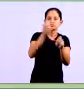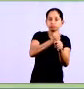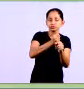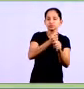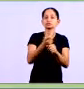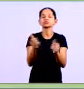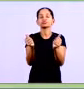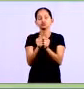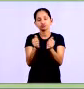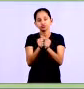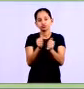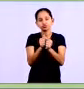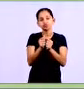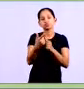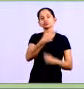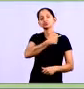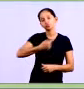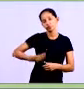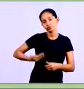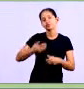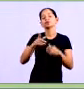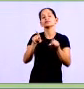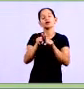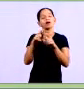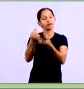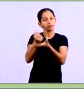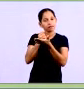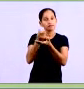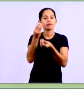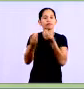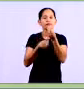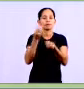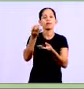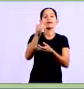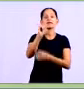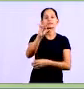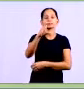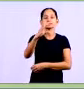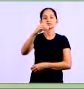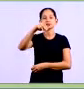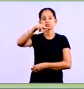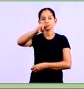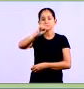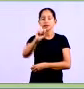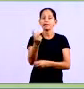governo. Então, esse valor também vai ser em ICMS a